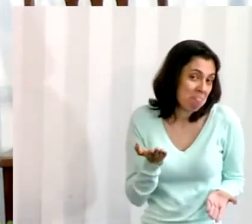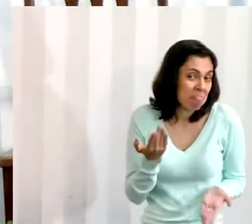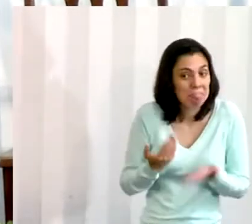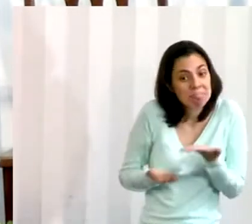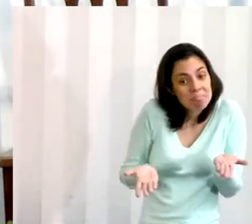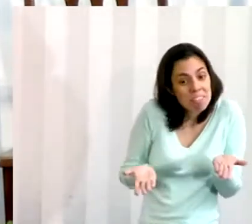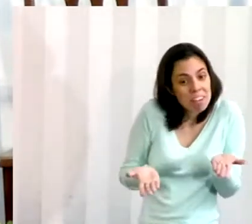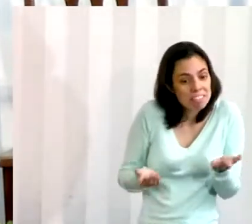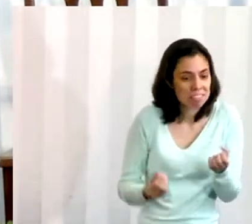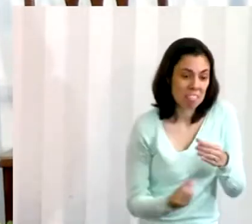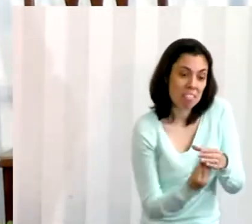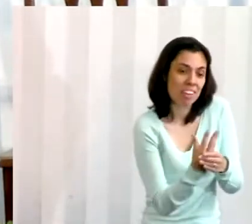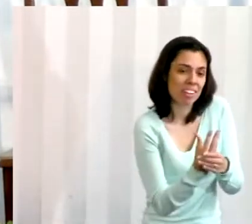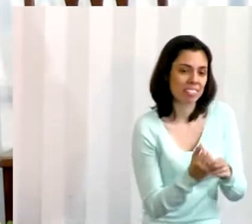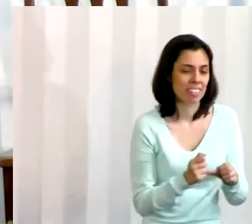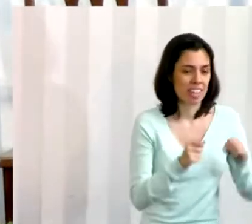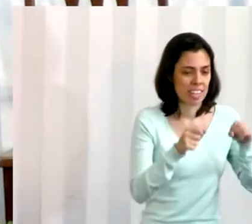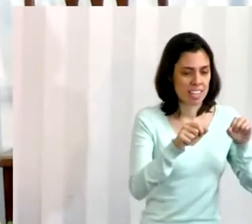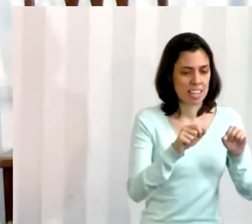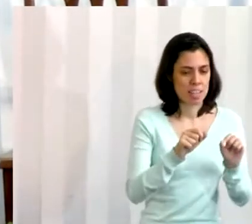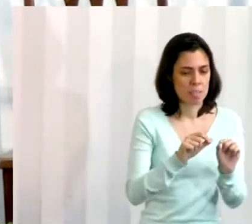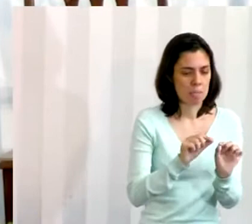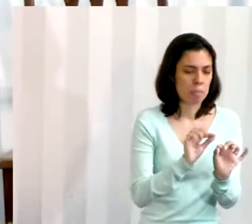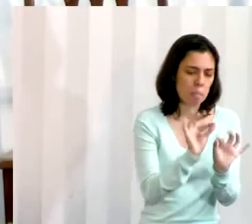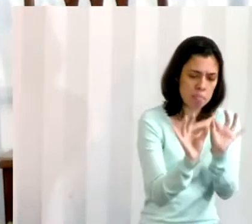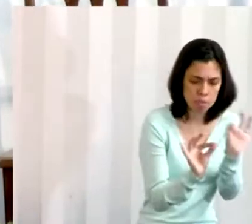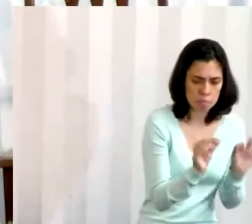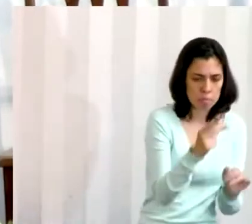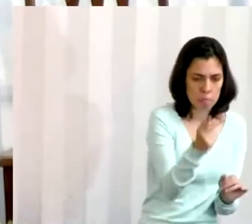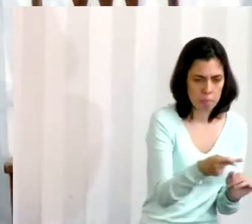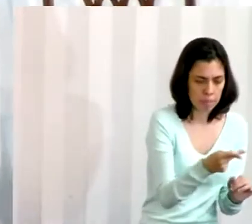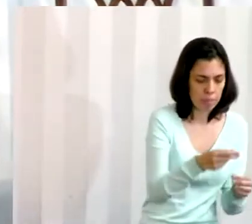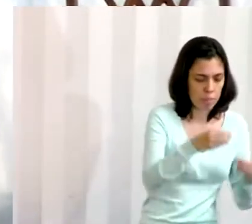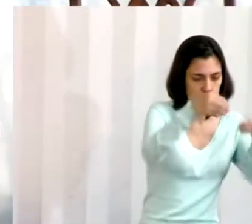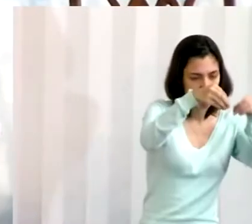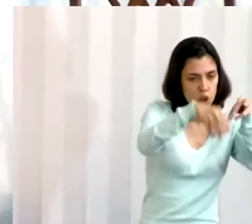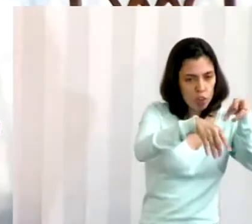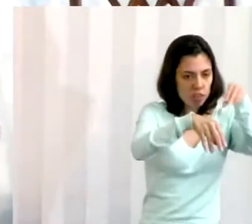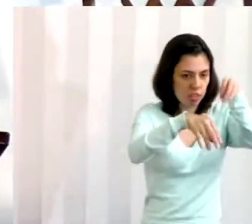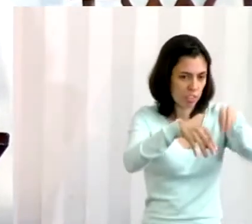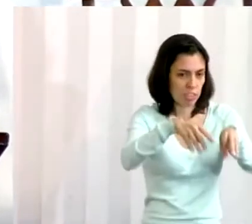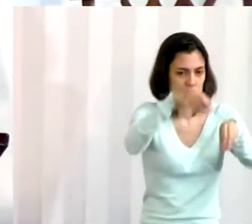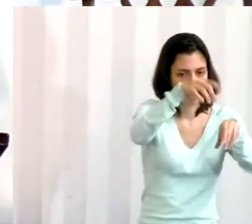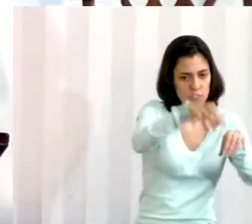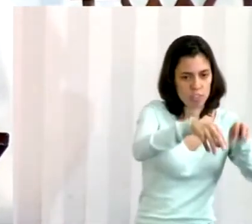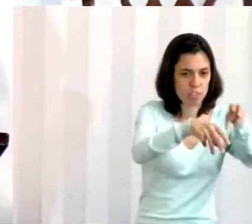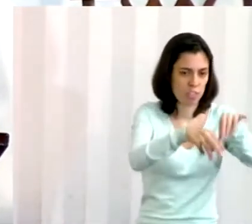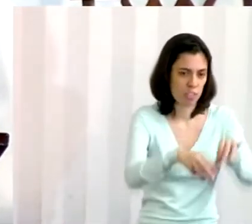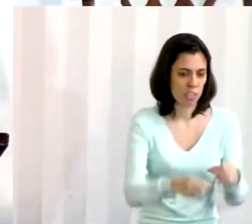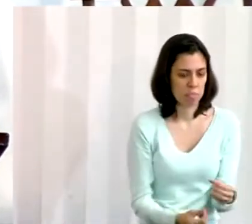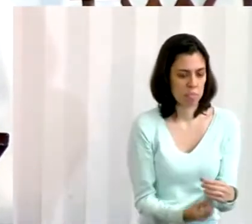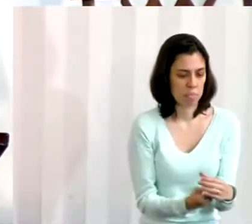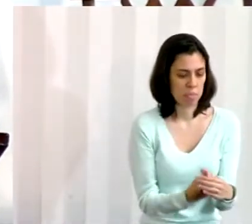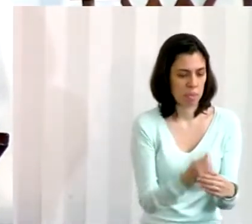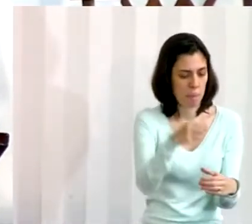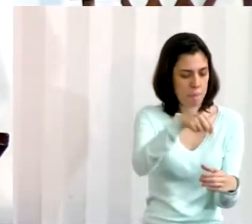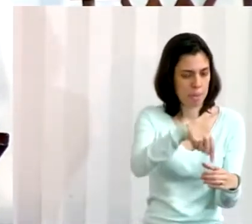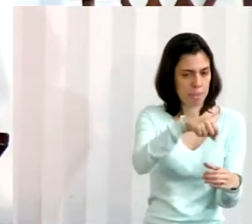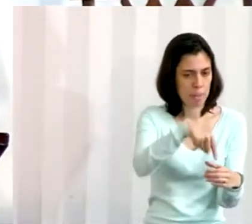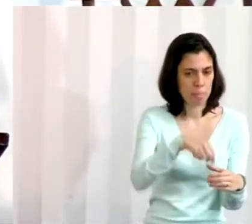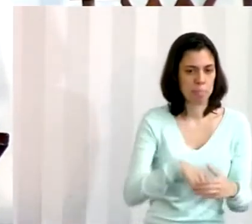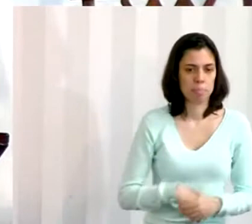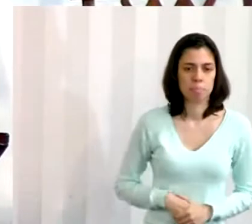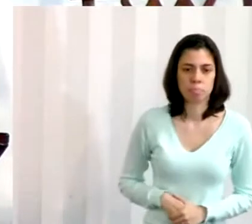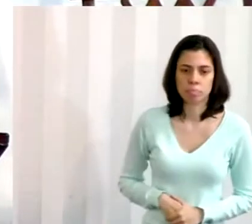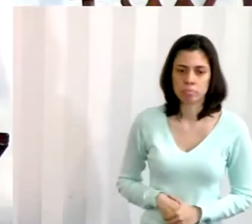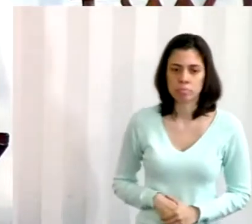chuvinha gostosa como teve nessa madrugada aqui em São Paulo. Uma chuvinha caindo sobre a semente. Mas